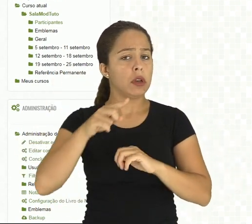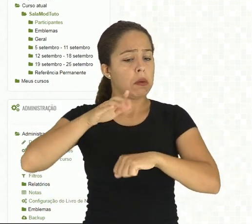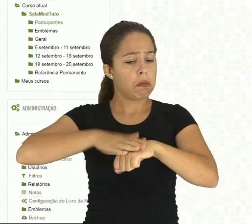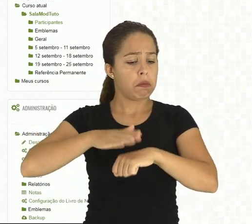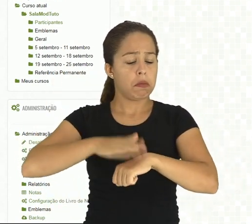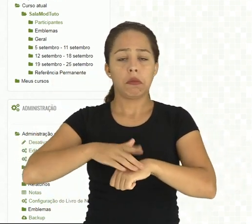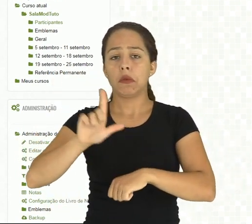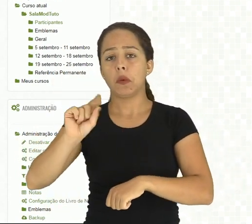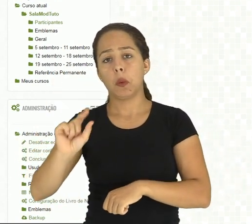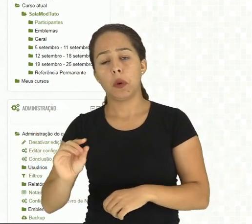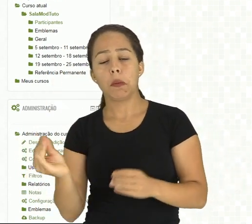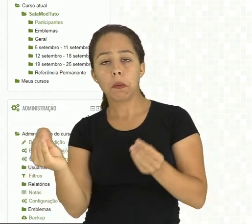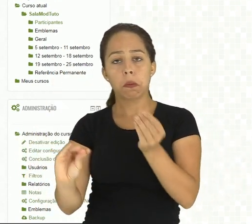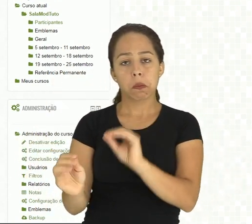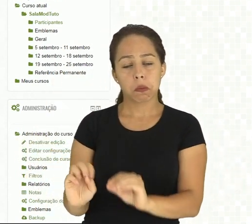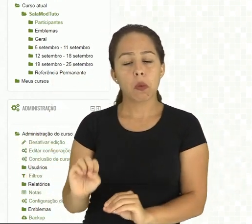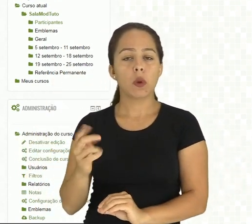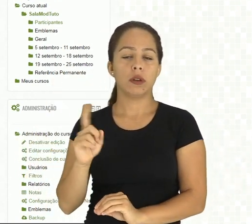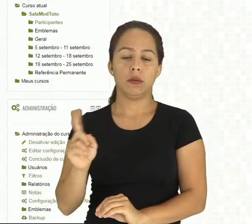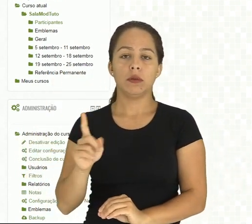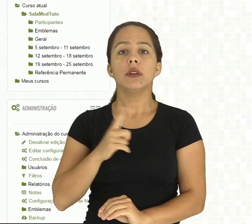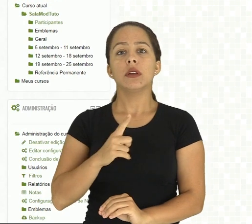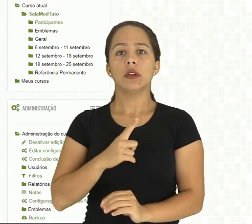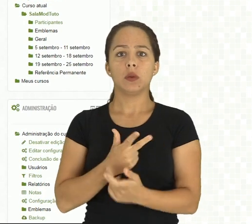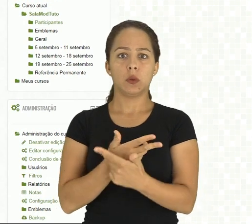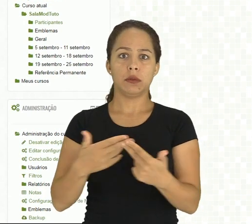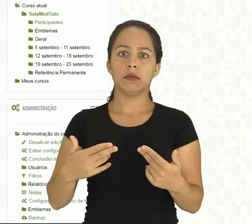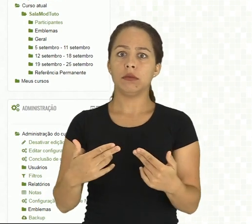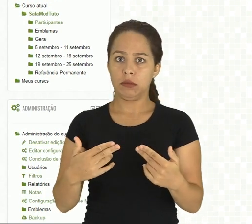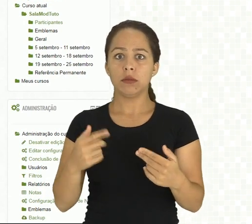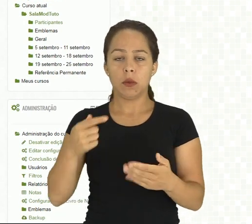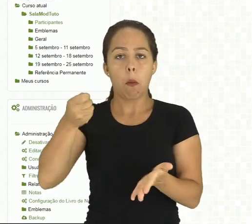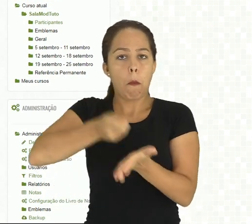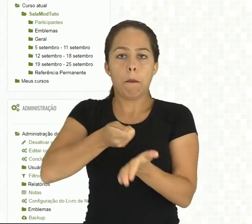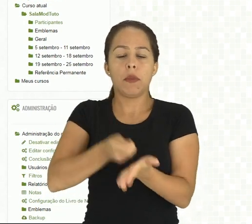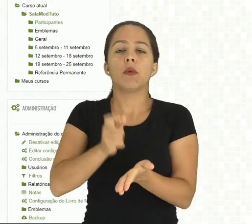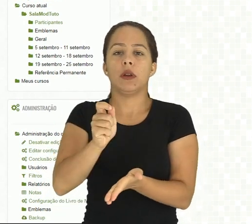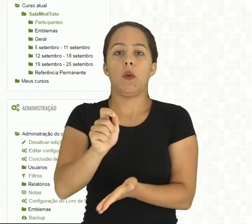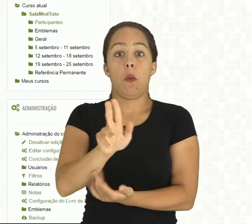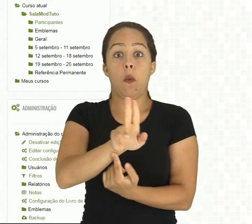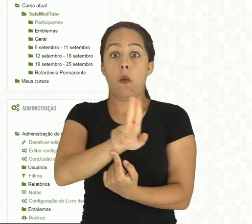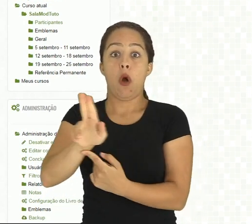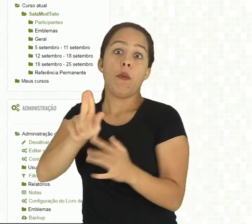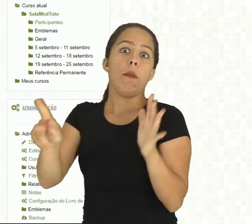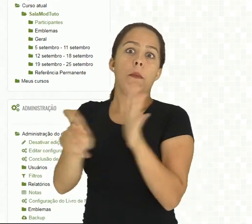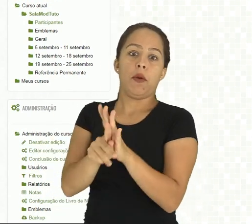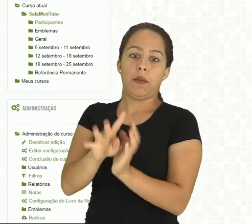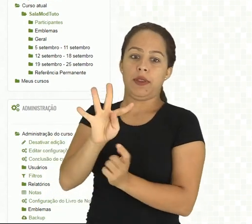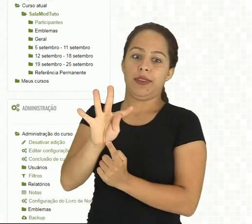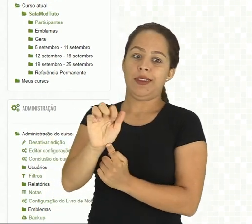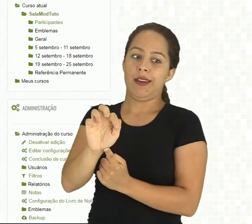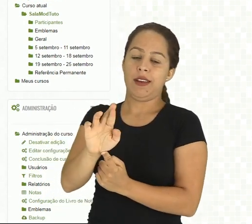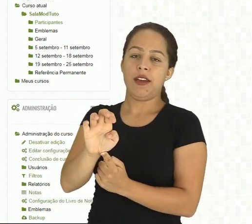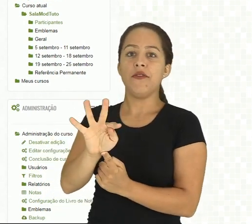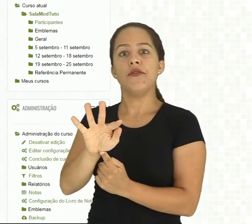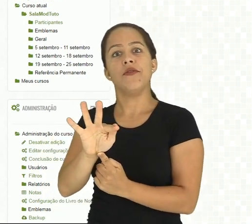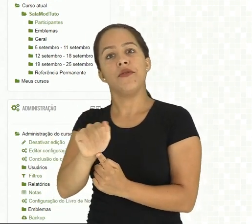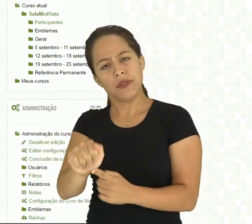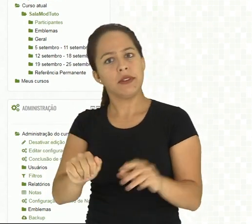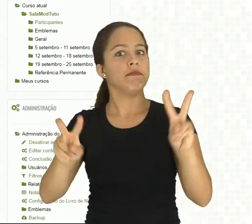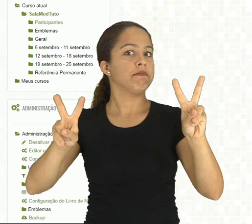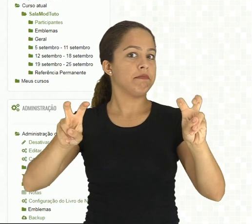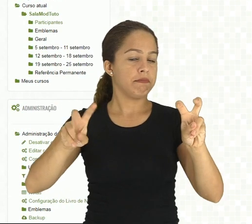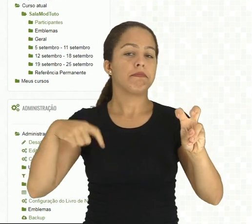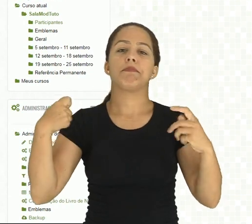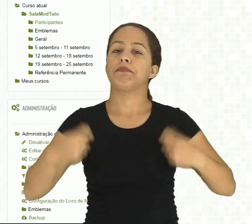que você pode escolher colocar um não é uma coisa obrigatória obviamente é o nome da tarefa você vê que eu clicar no campo que fica fora ele já